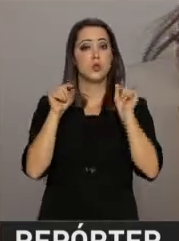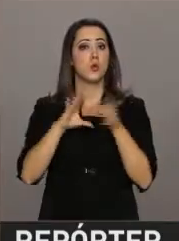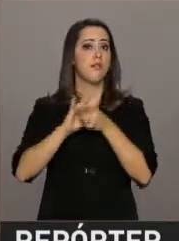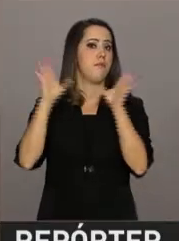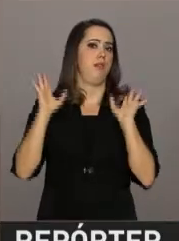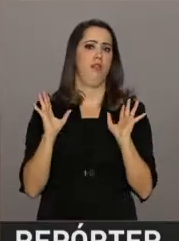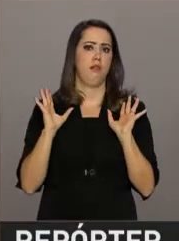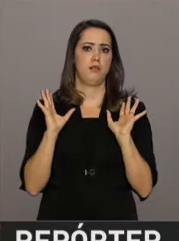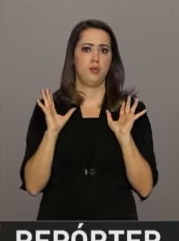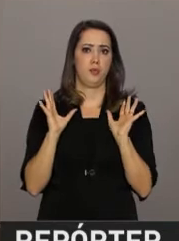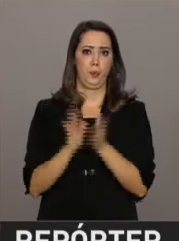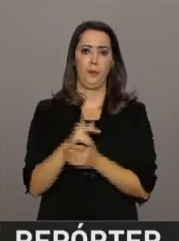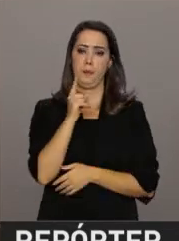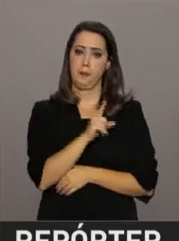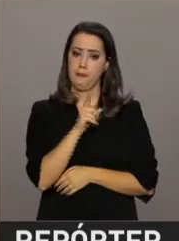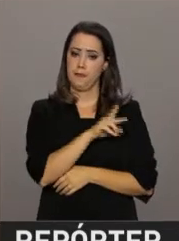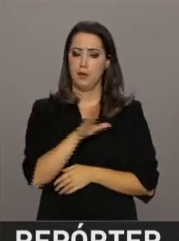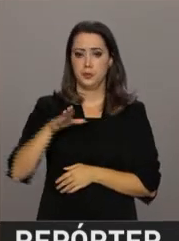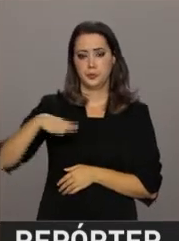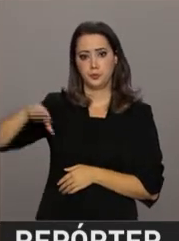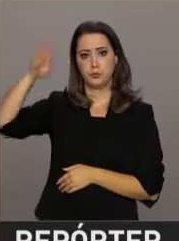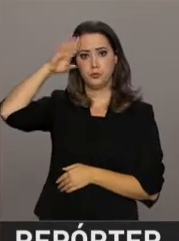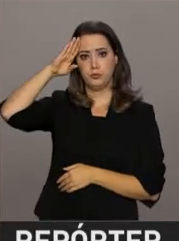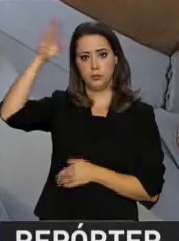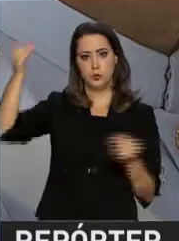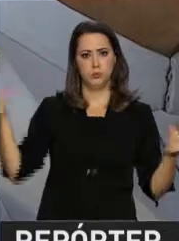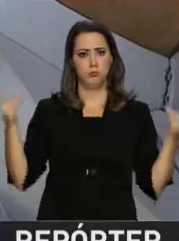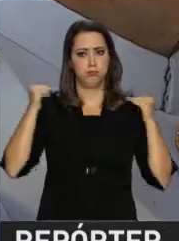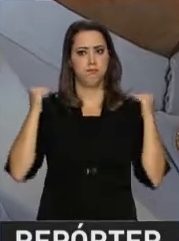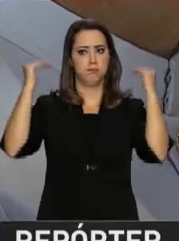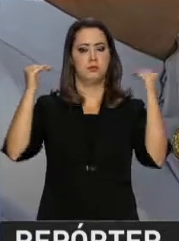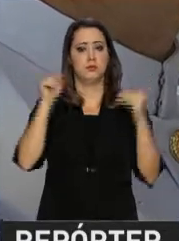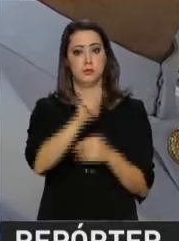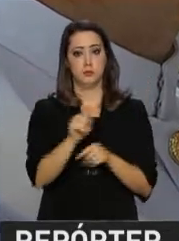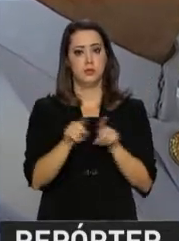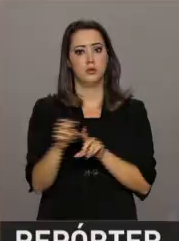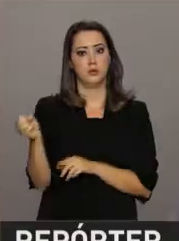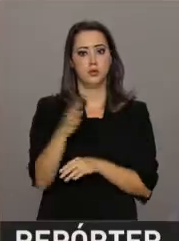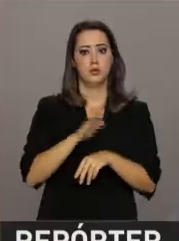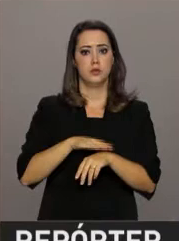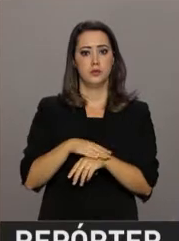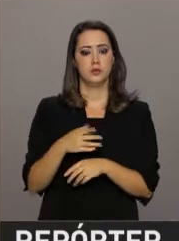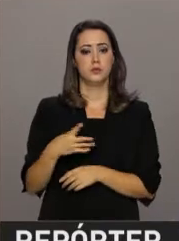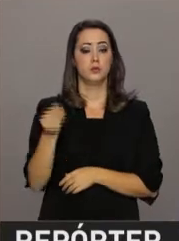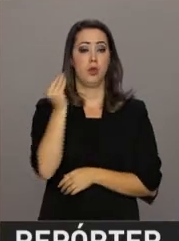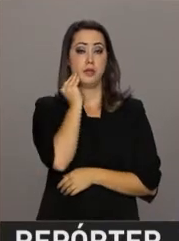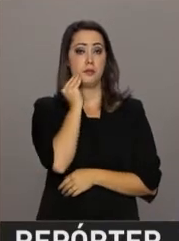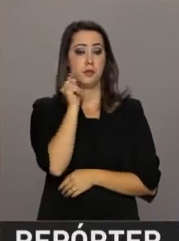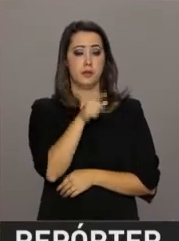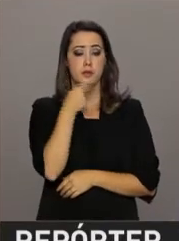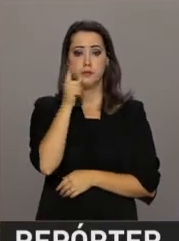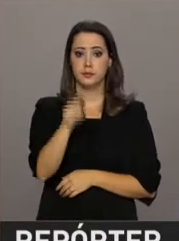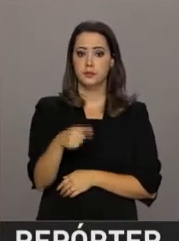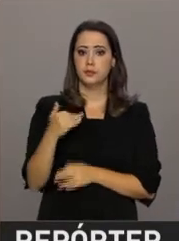distinto para o comandante da marinha a mudança reflete os novos ventos da sociedade brasileira a experiência em contar